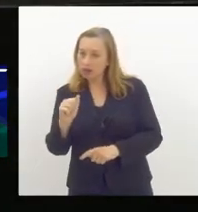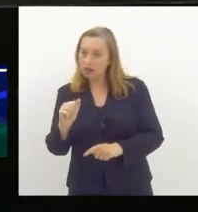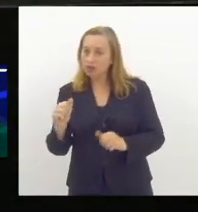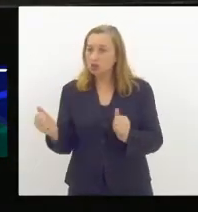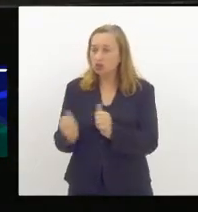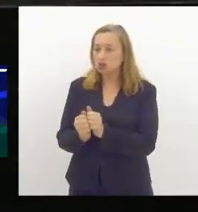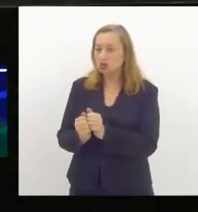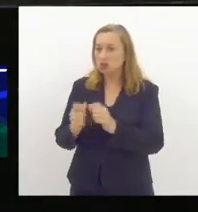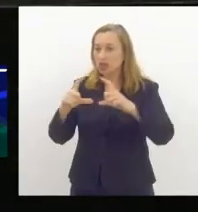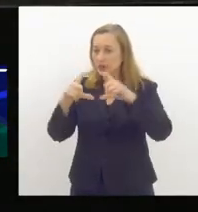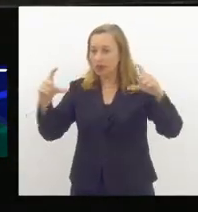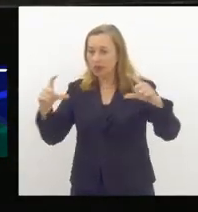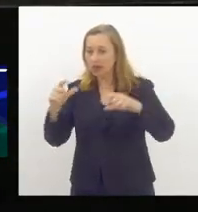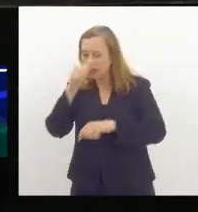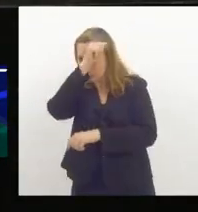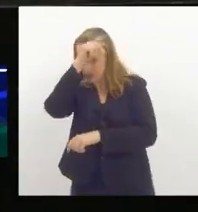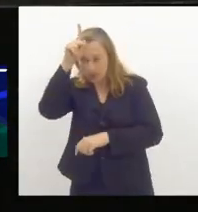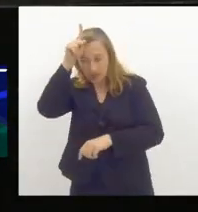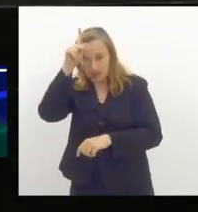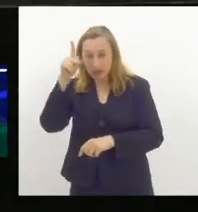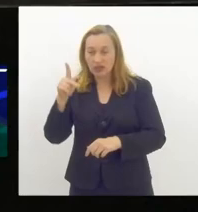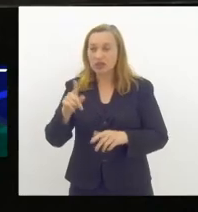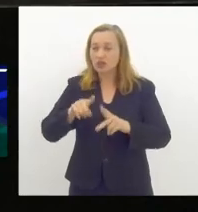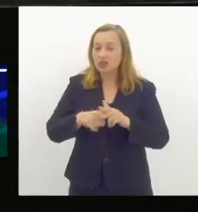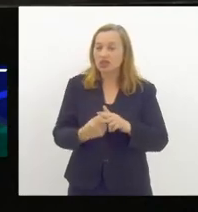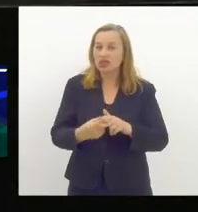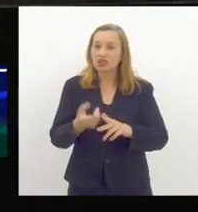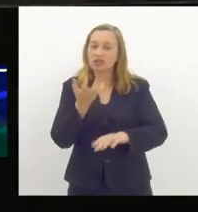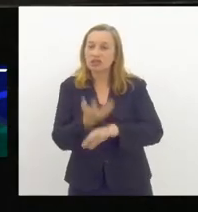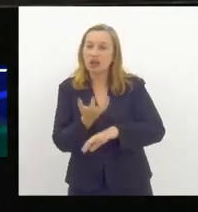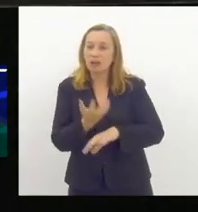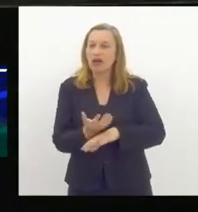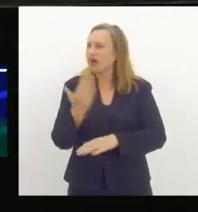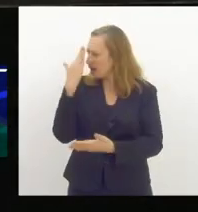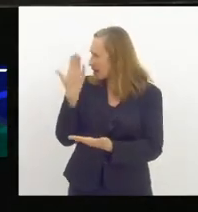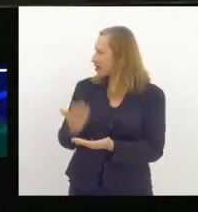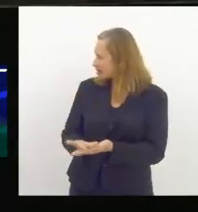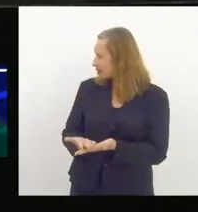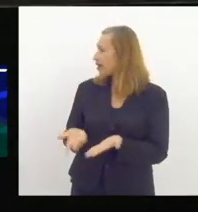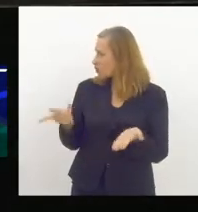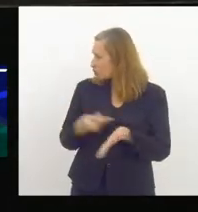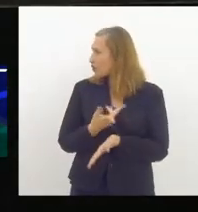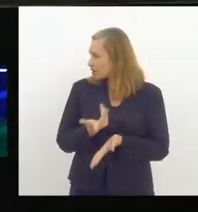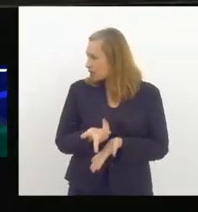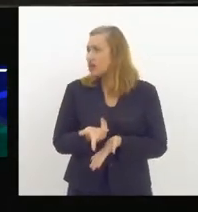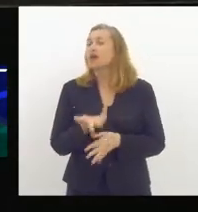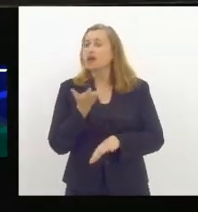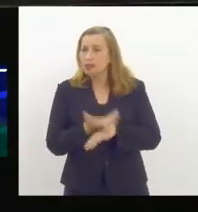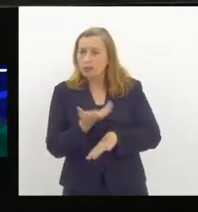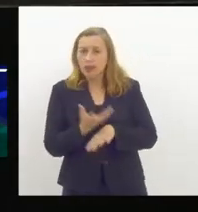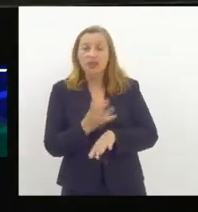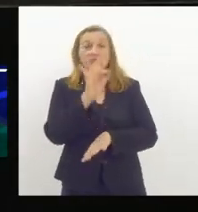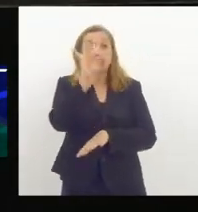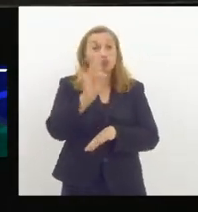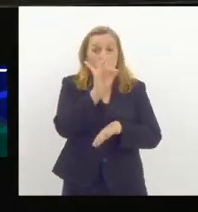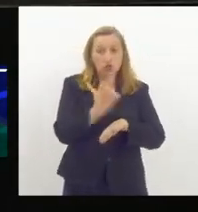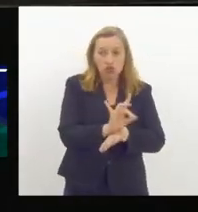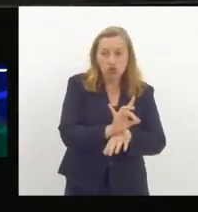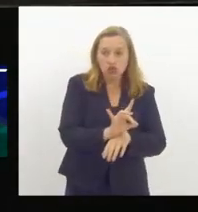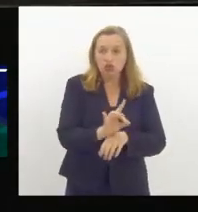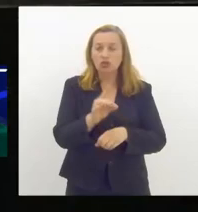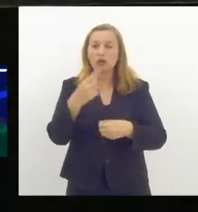da prefeitura para dizer que ia fazer a revitalização da praça acredite se o seu Praça do mosquito